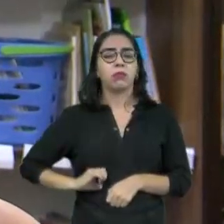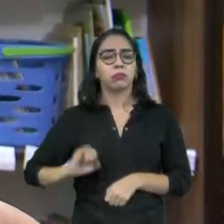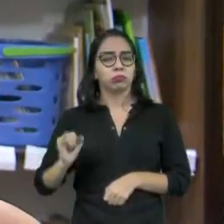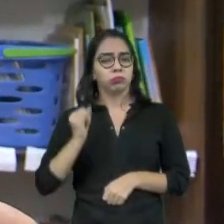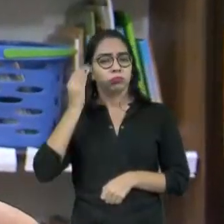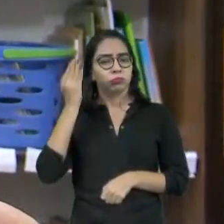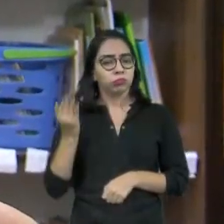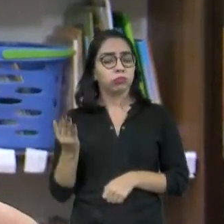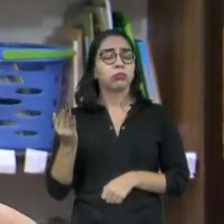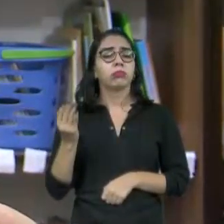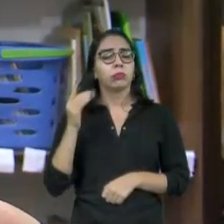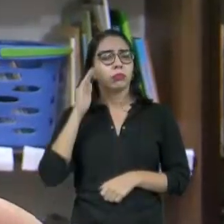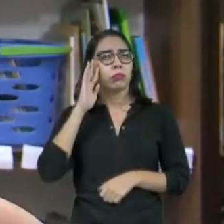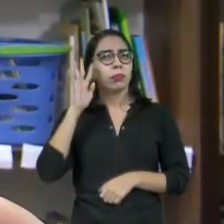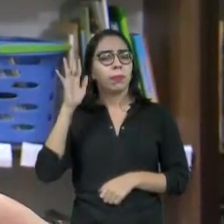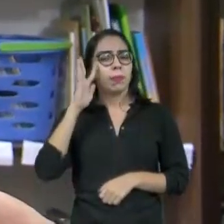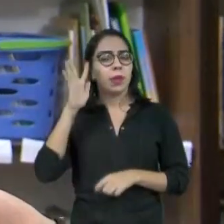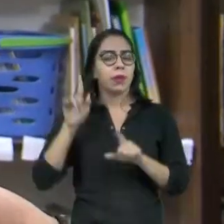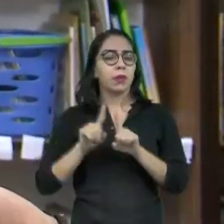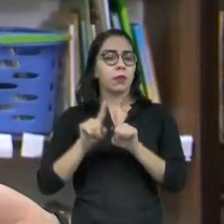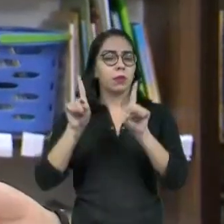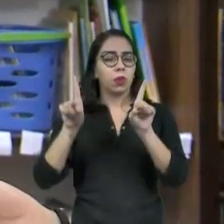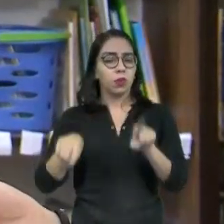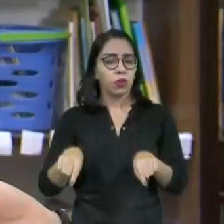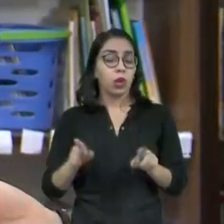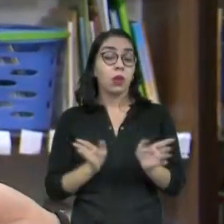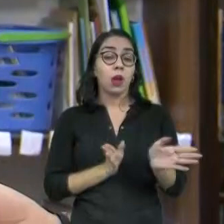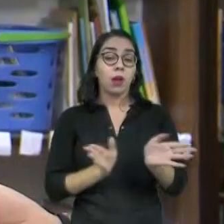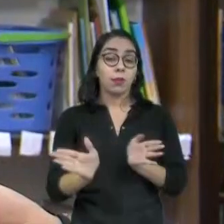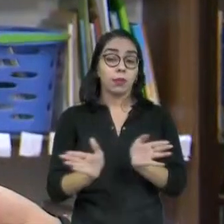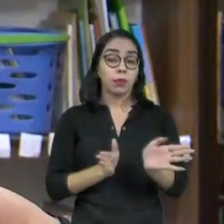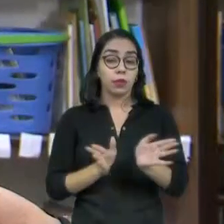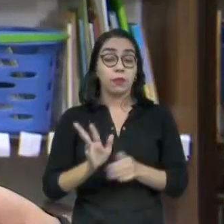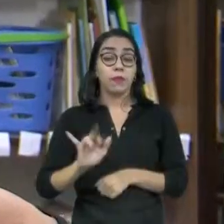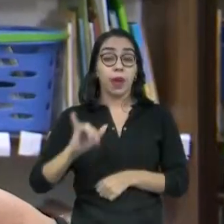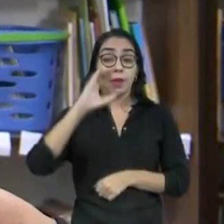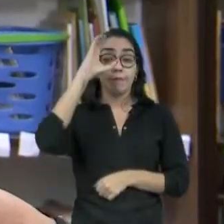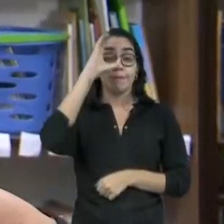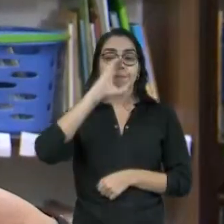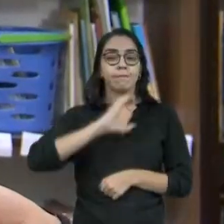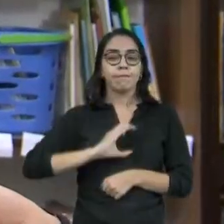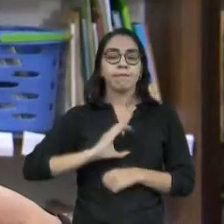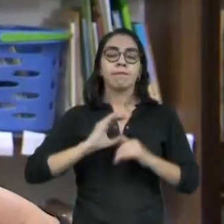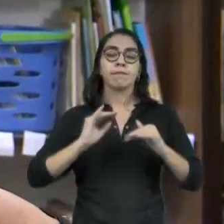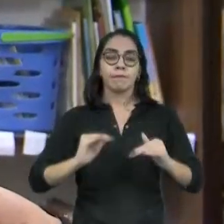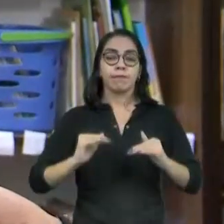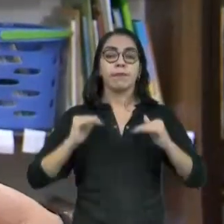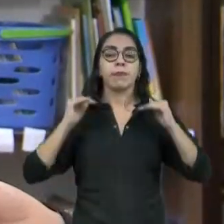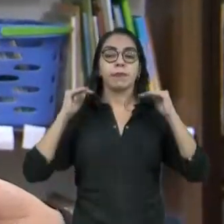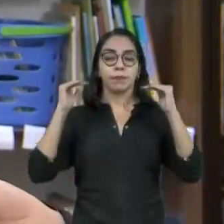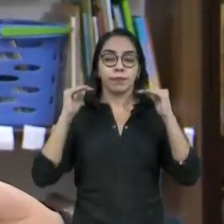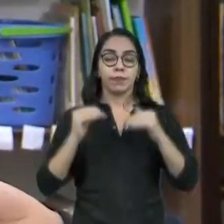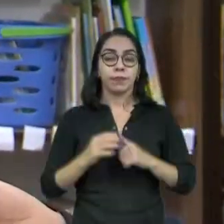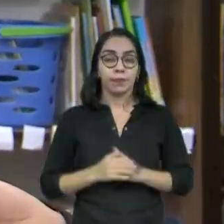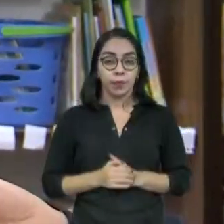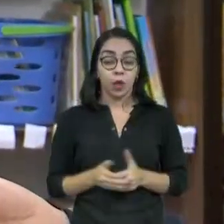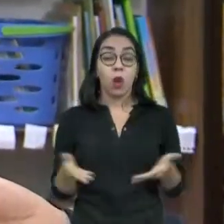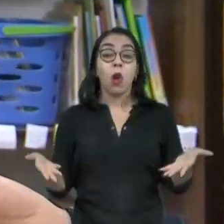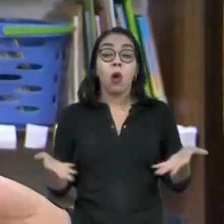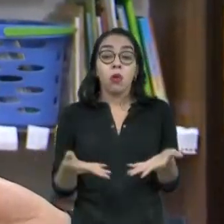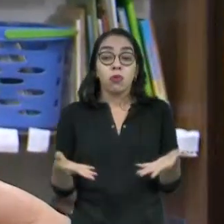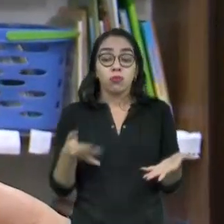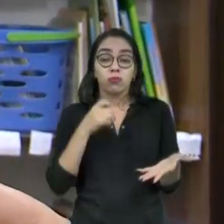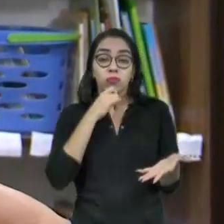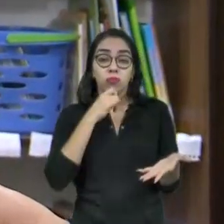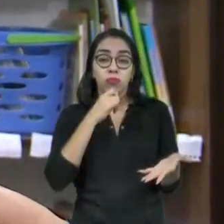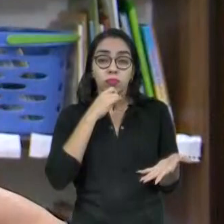um projeto né que vai trazer essa acessibilidade para que a pessoa tenha cidadania plena Então hoje em dia você receber uma